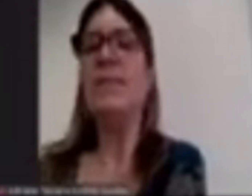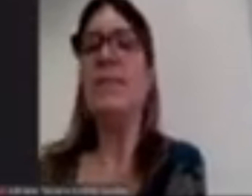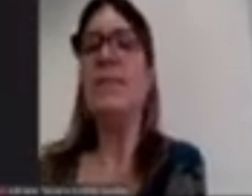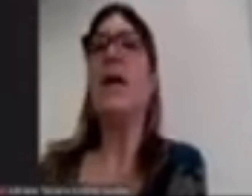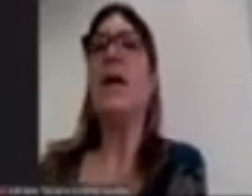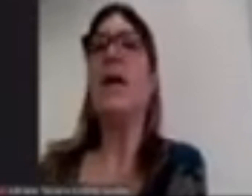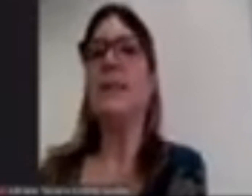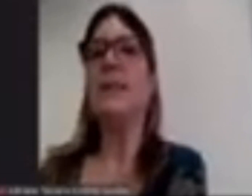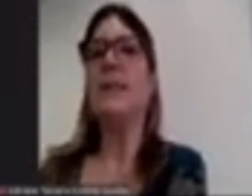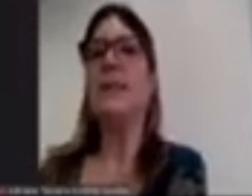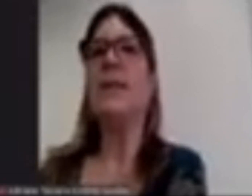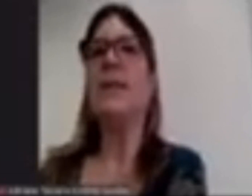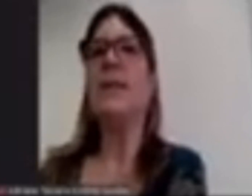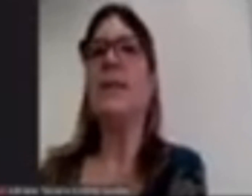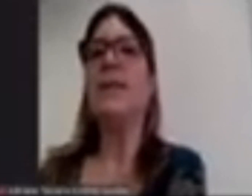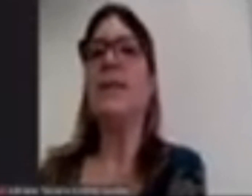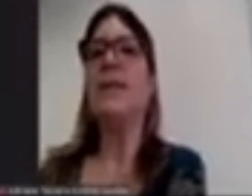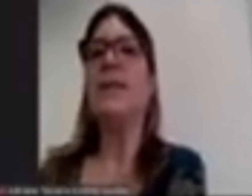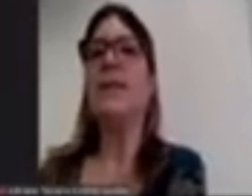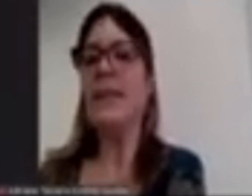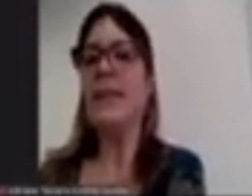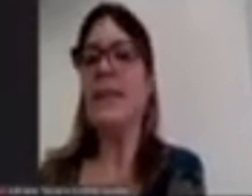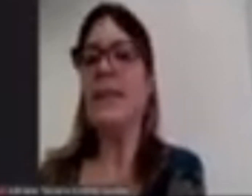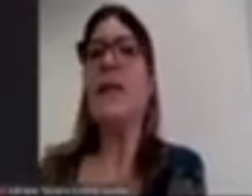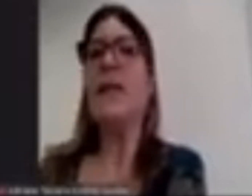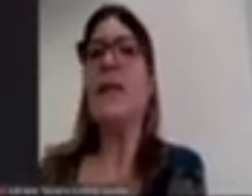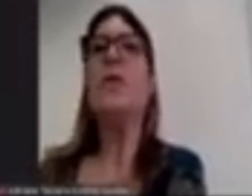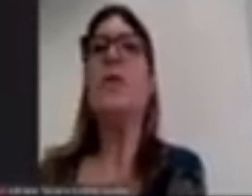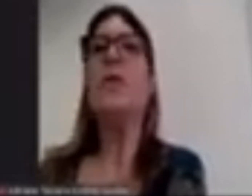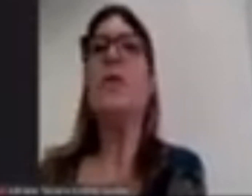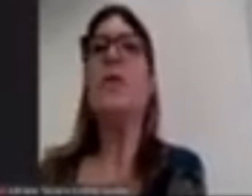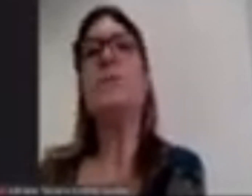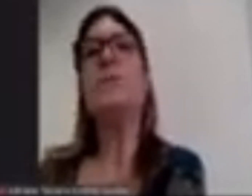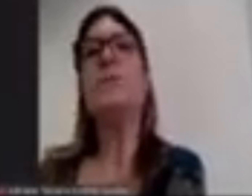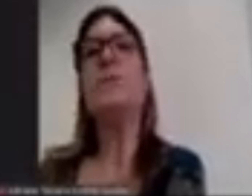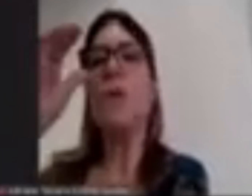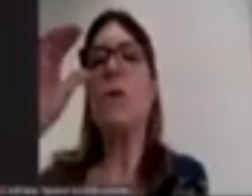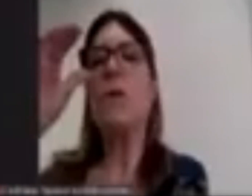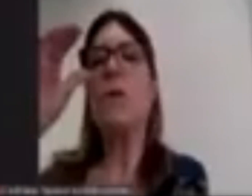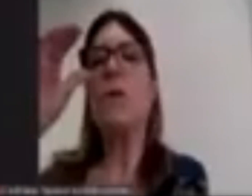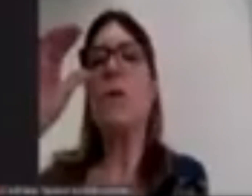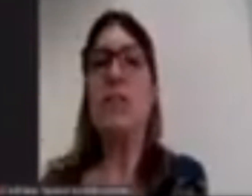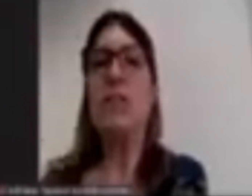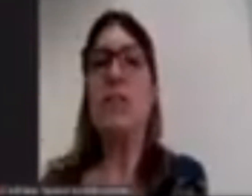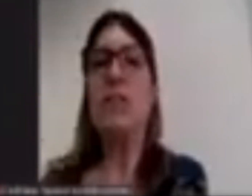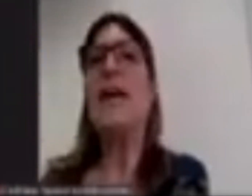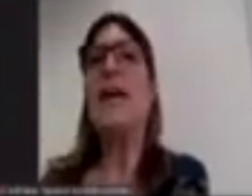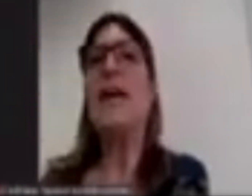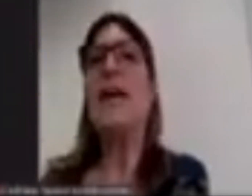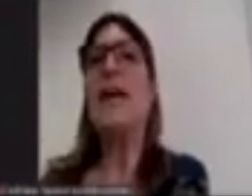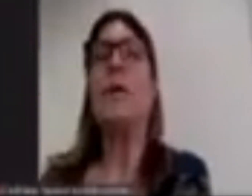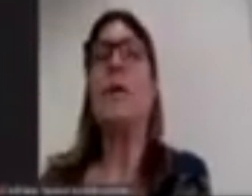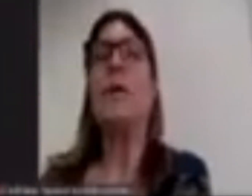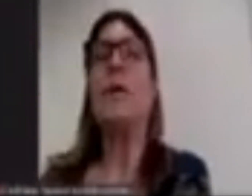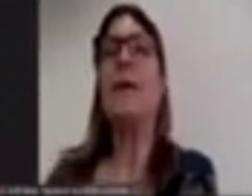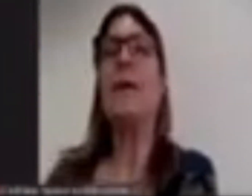intensivando as nossas orientações, tá? E hoje nós estamos aqui em parceria com a Coped, tá? Eu estou